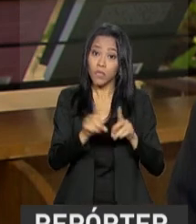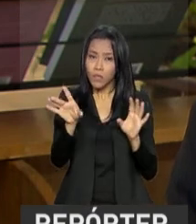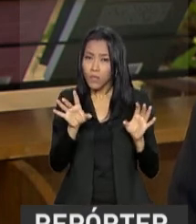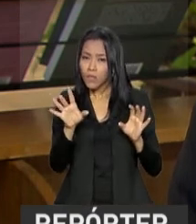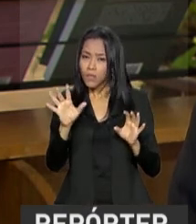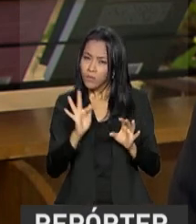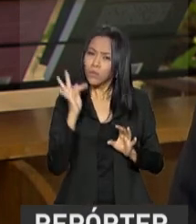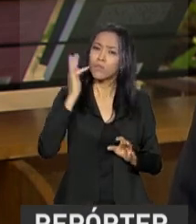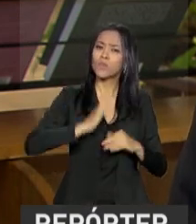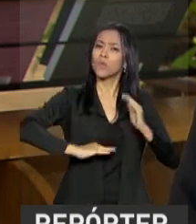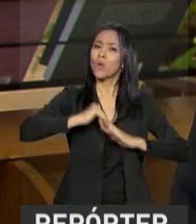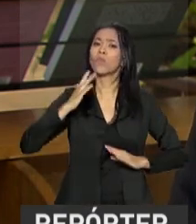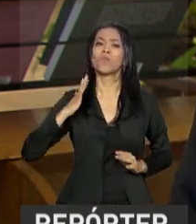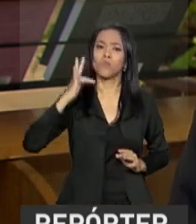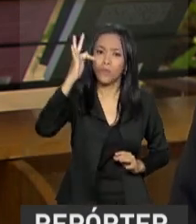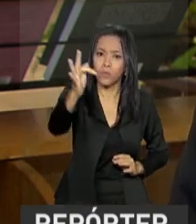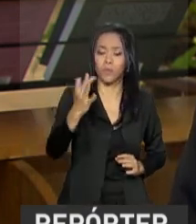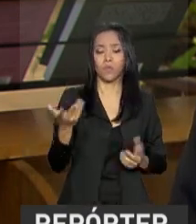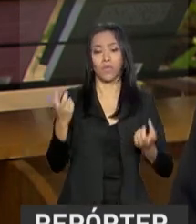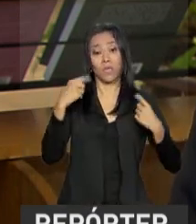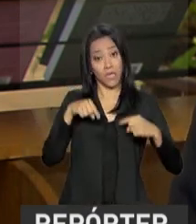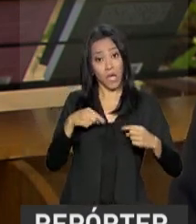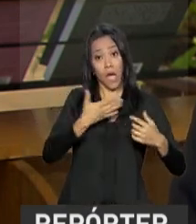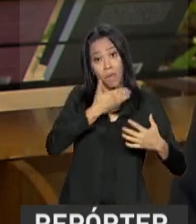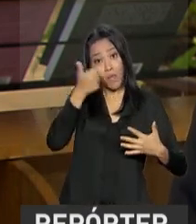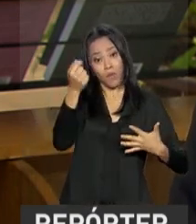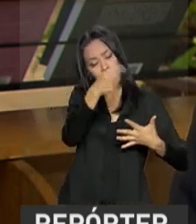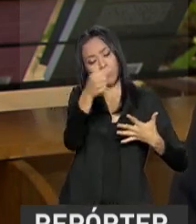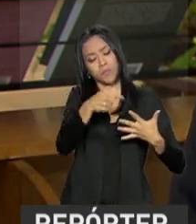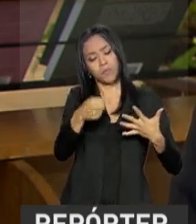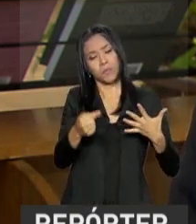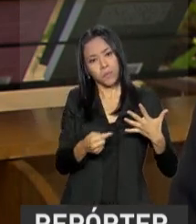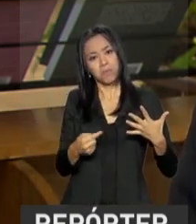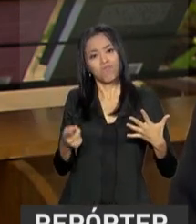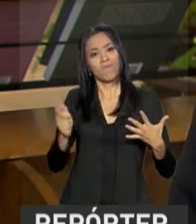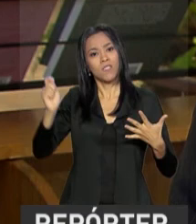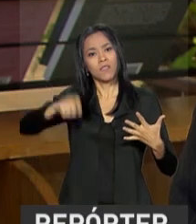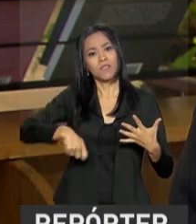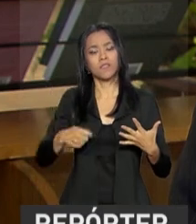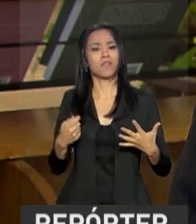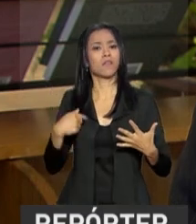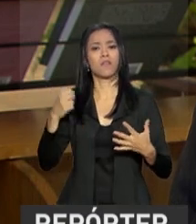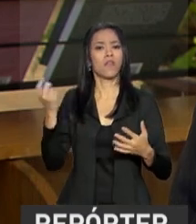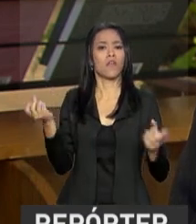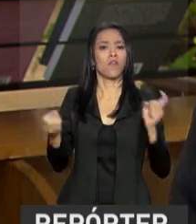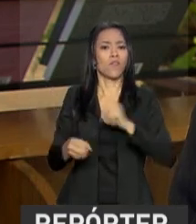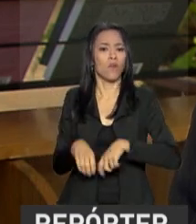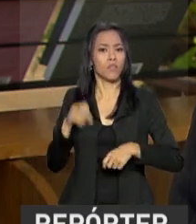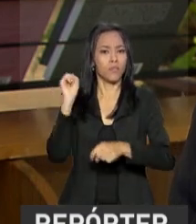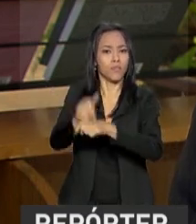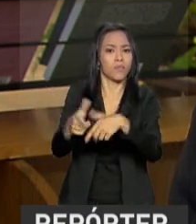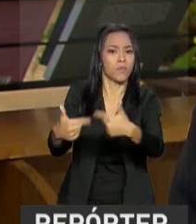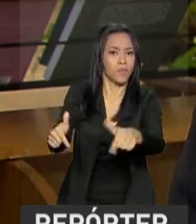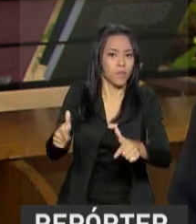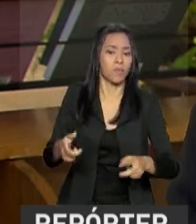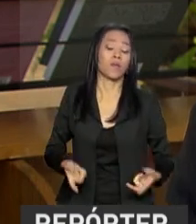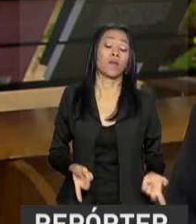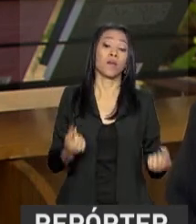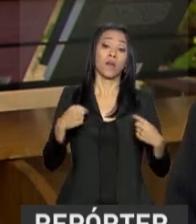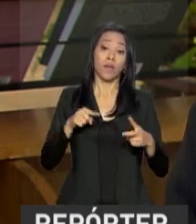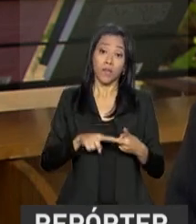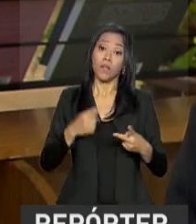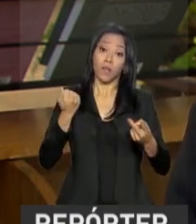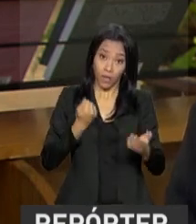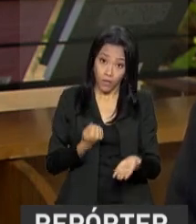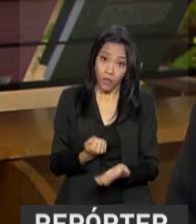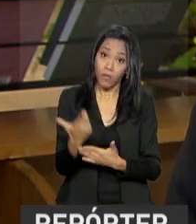melhoria desses indicadores leva assim o consumidor ao mercado de trabalho e o mercado de